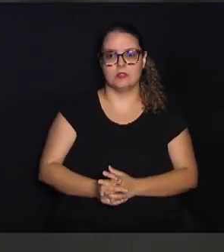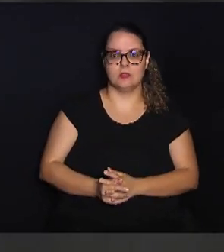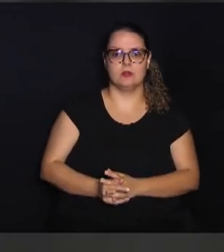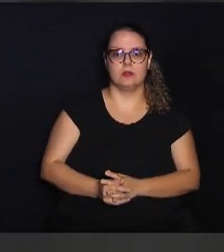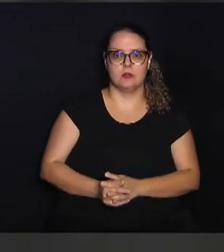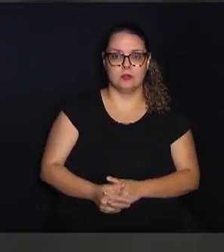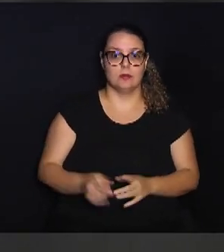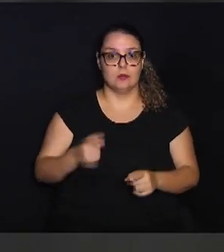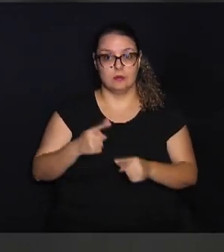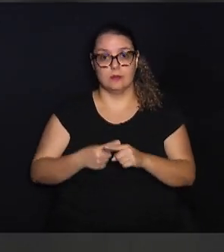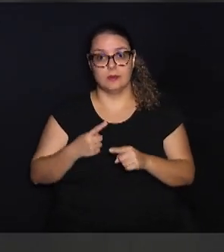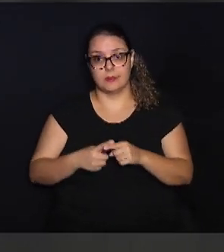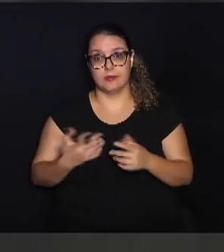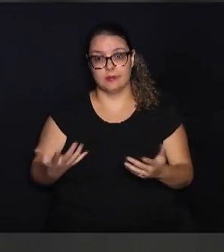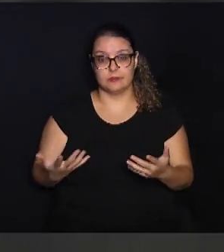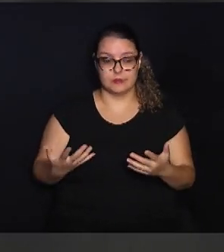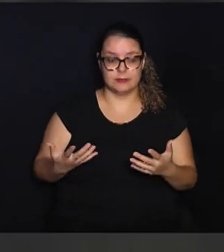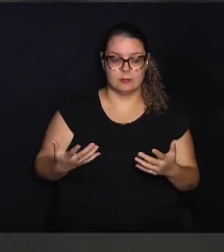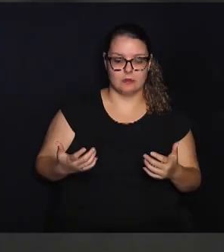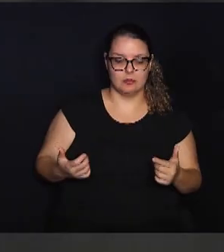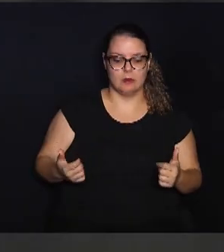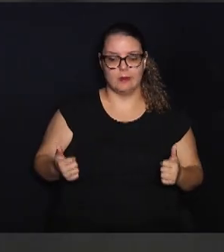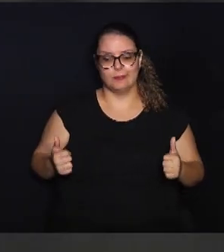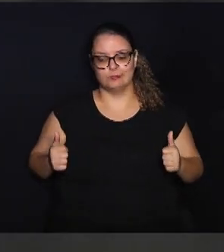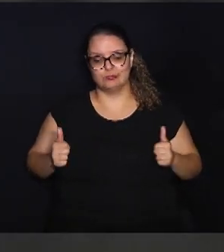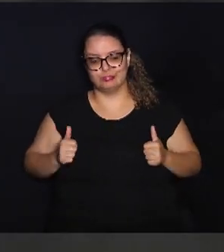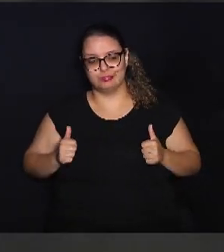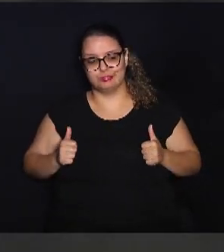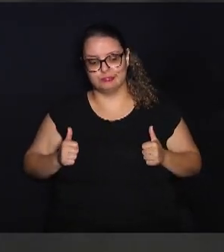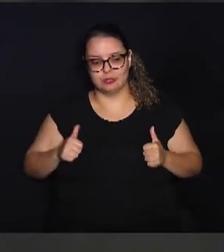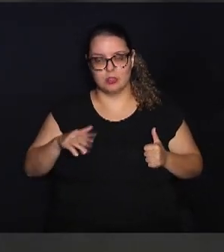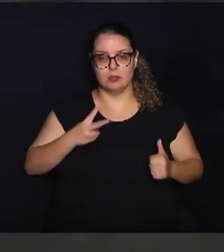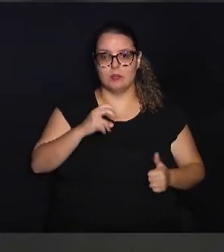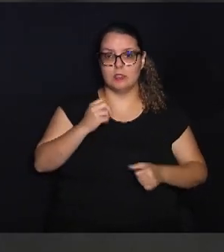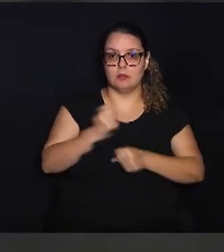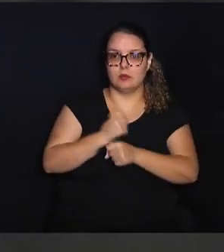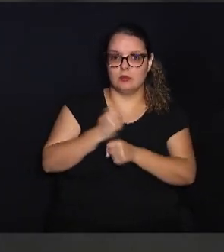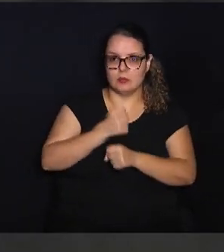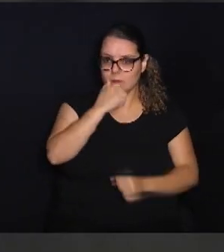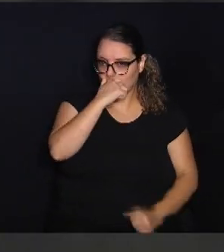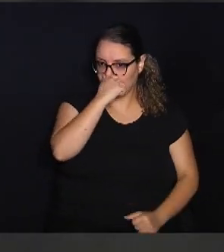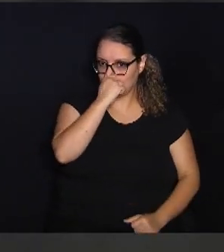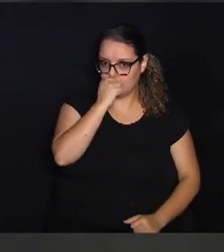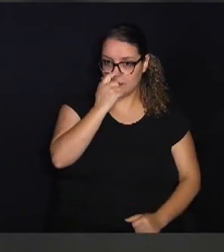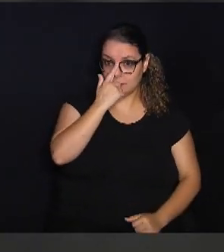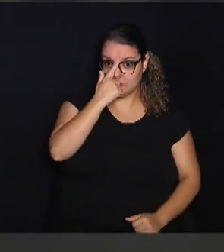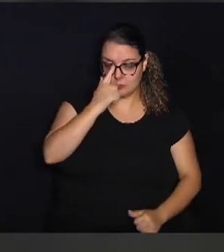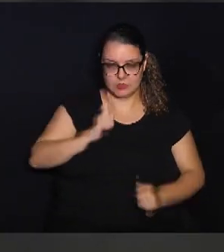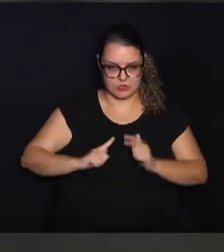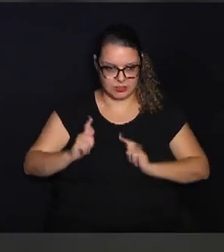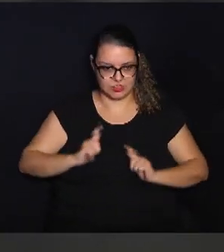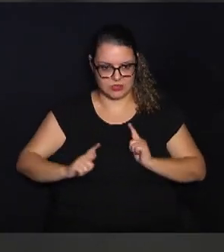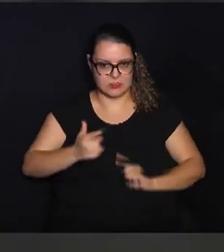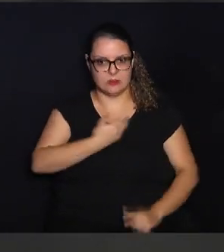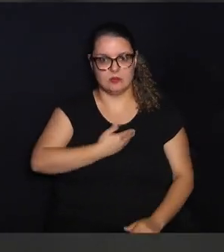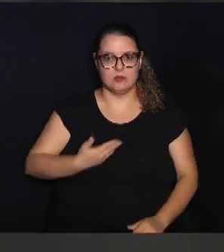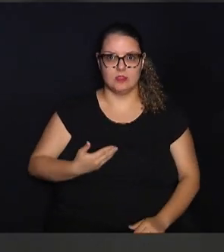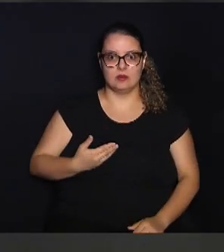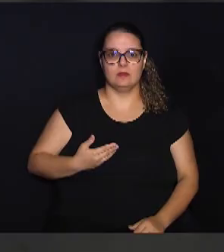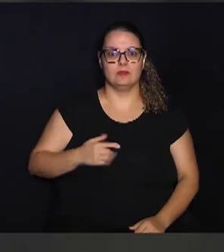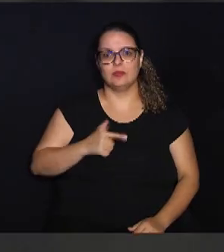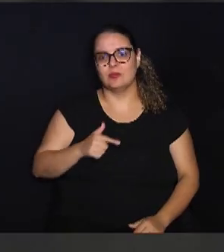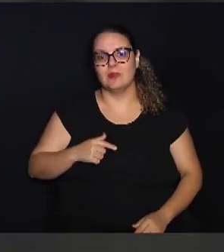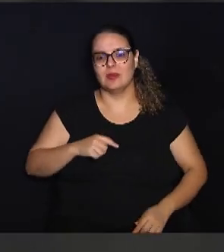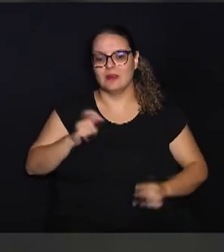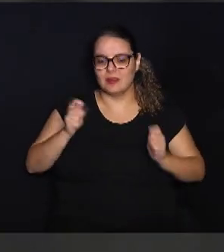elefante que estava na inércia há mais de 20 anos, né? Que é a gestão pública, aquela ineficiência toda, né? E aquilo que eu